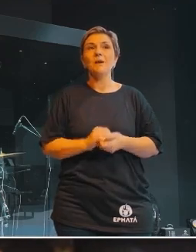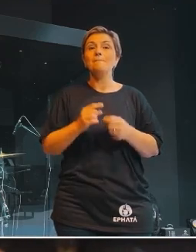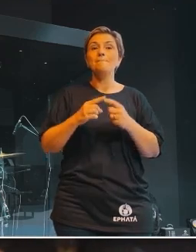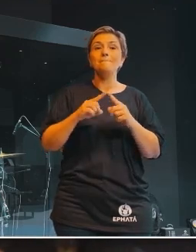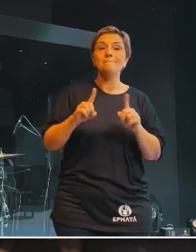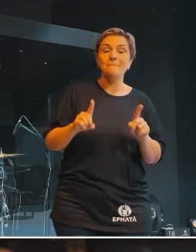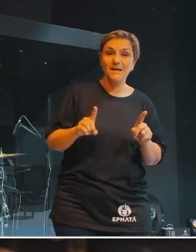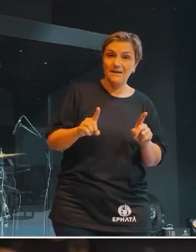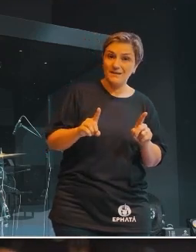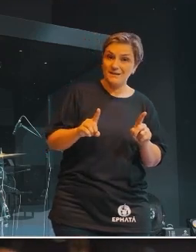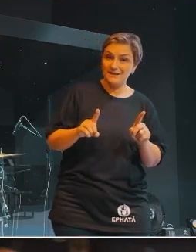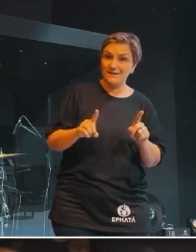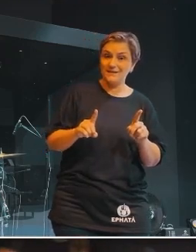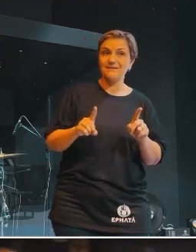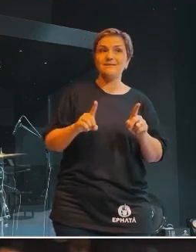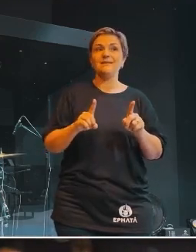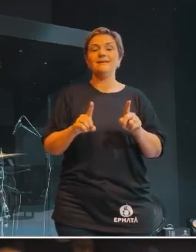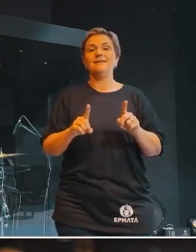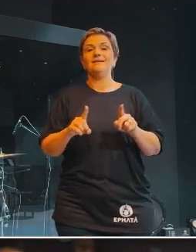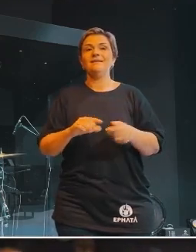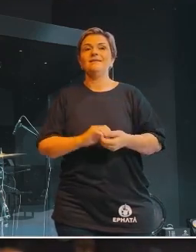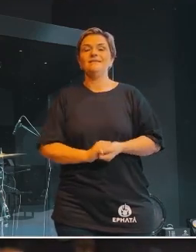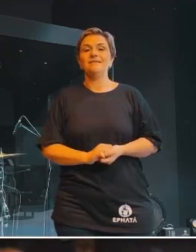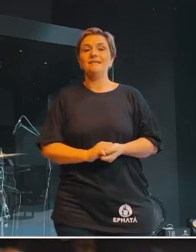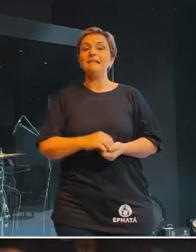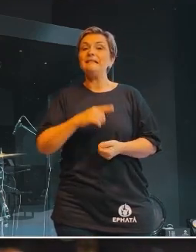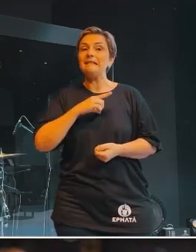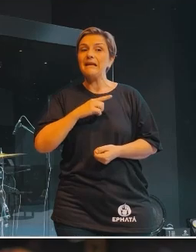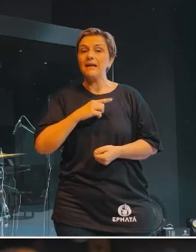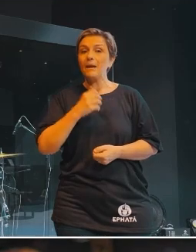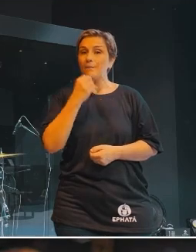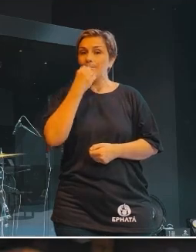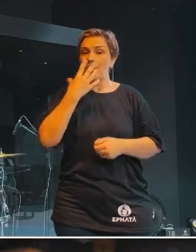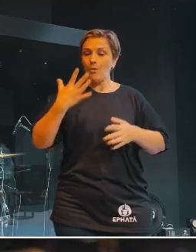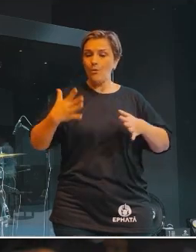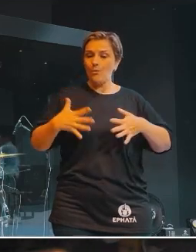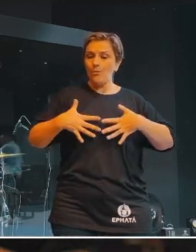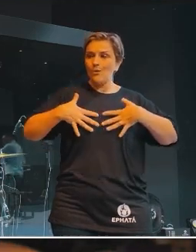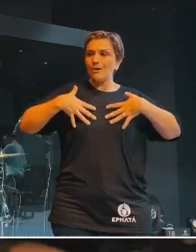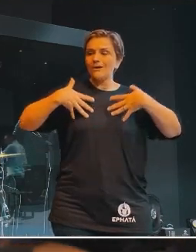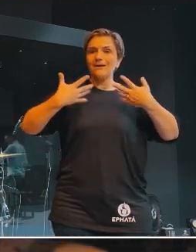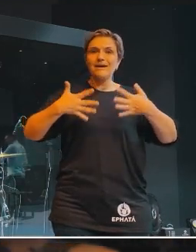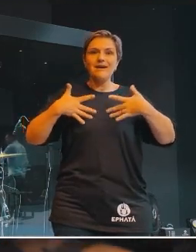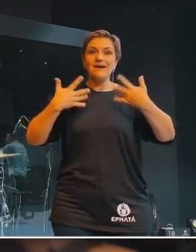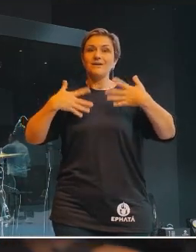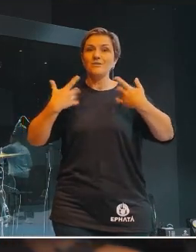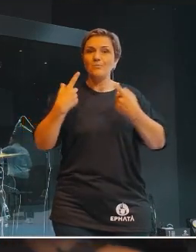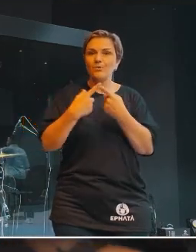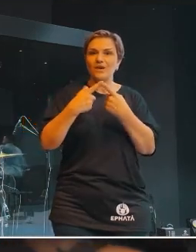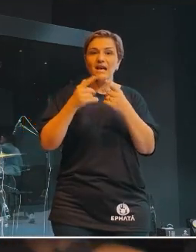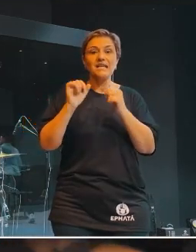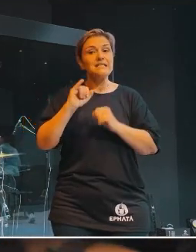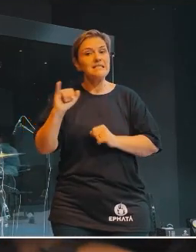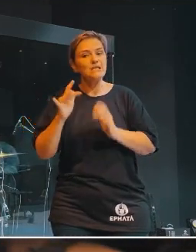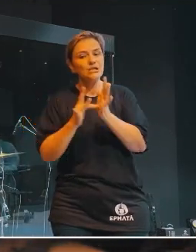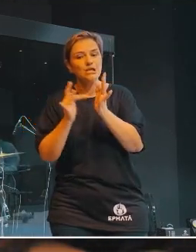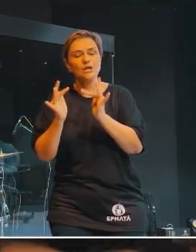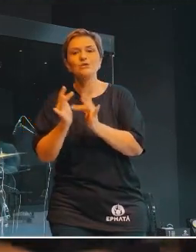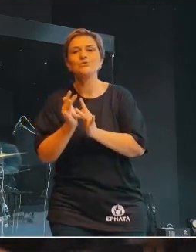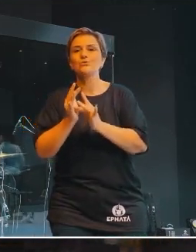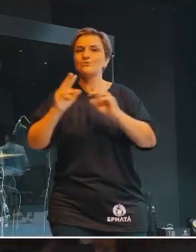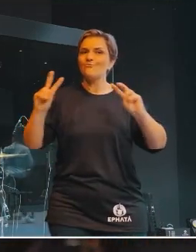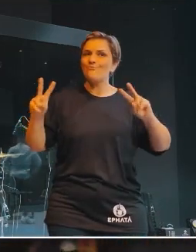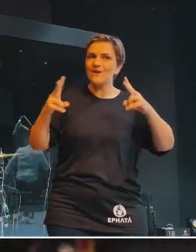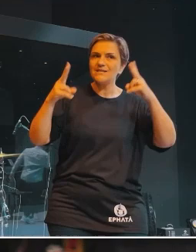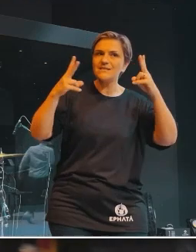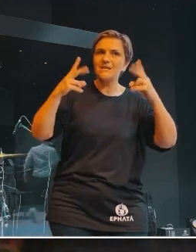porém, entretanto, tenha bom ânimo, porque se eu venci, vocês também podem